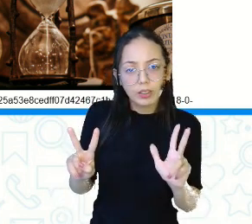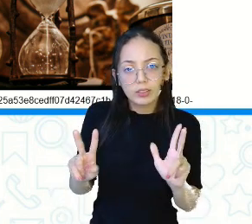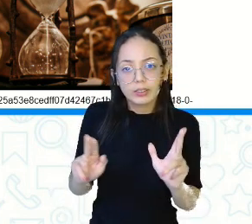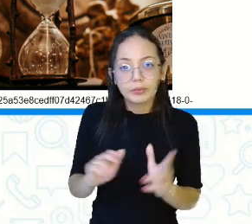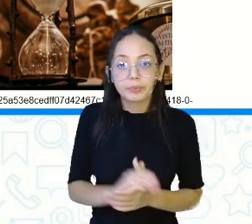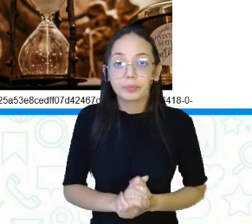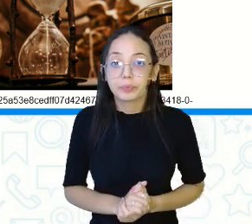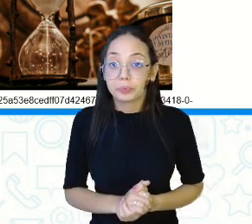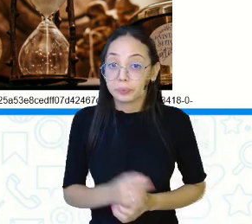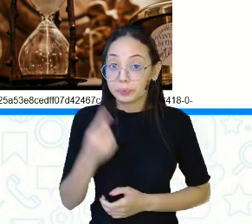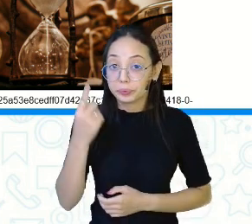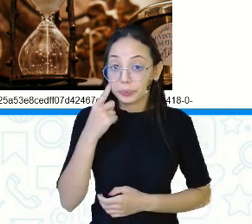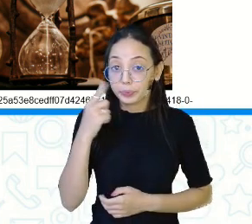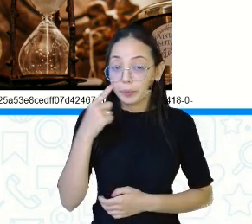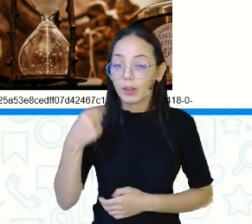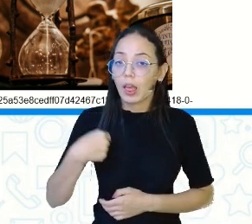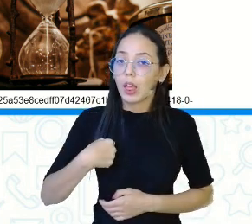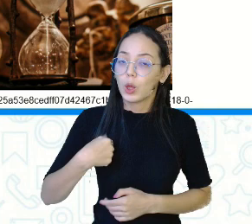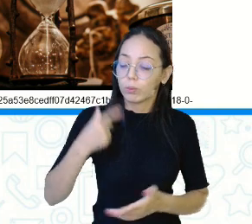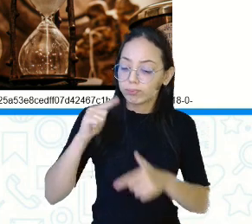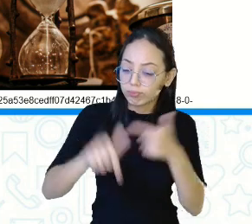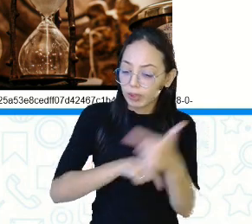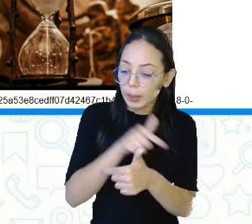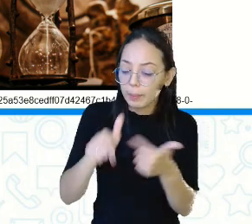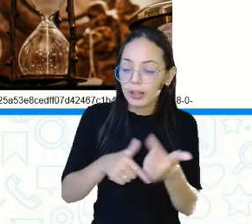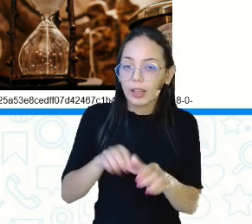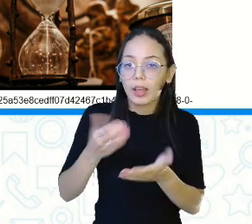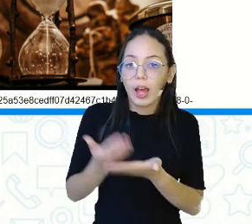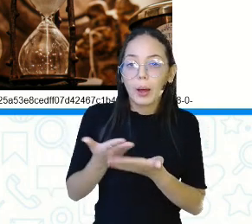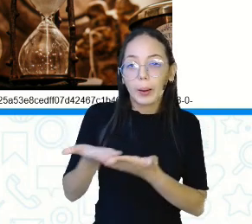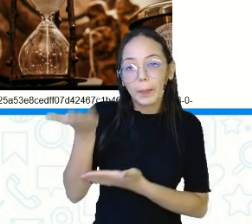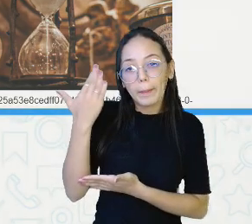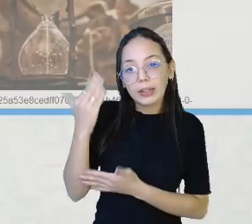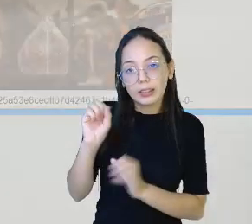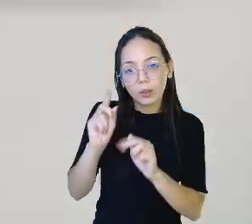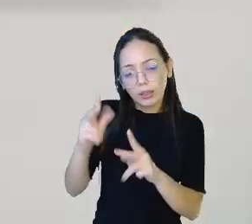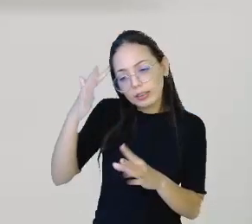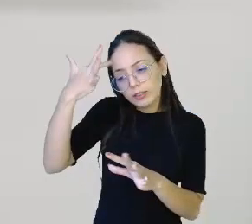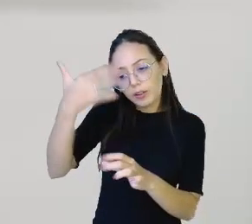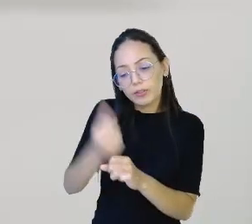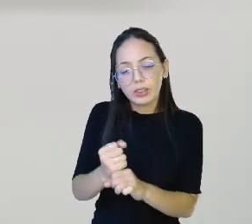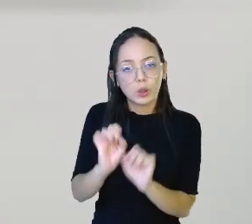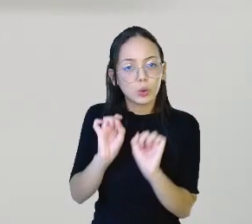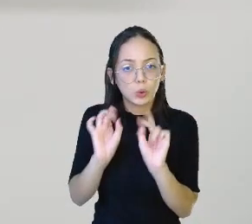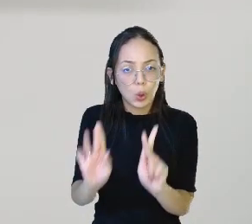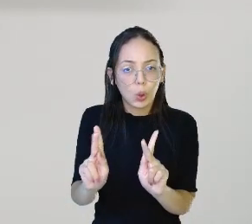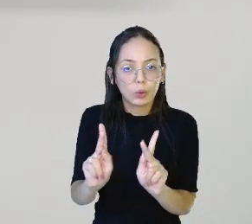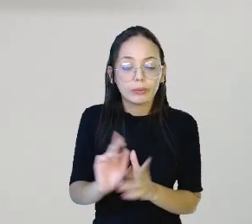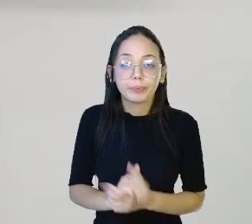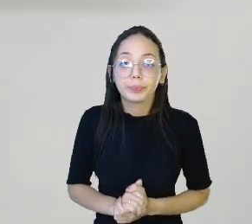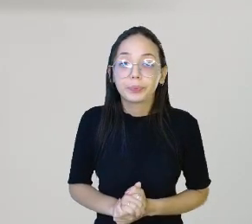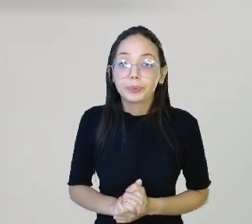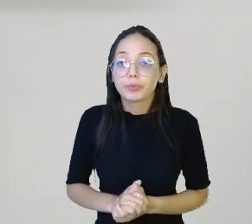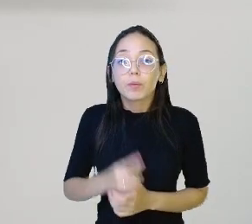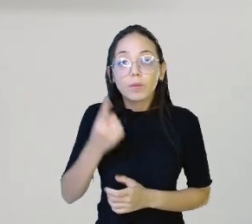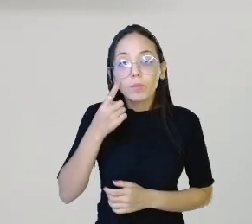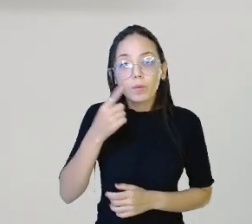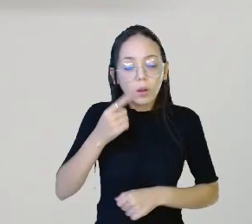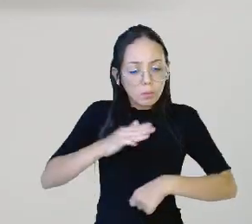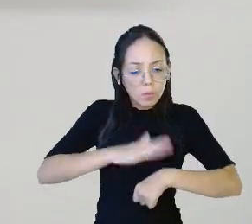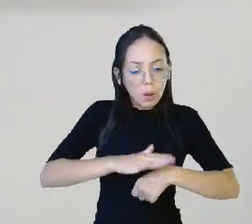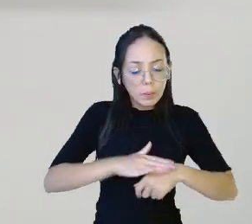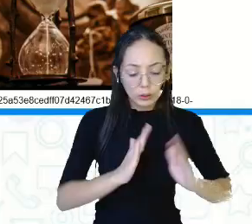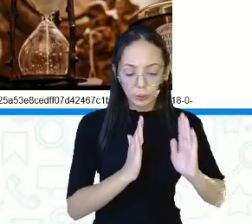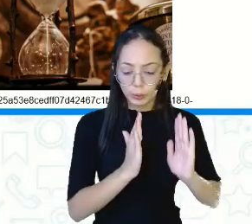um. Eu trabalhei isso na aula passada, você vai soltar aquela lembradinha, vamos retomar. não é? Então, o tempo